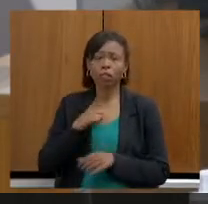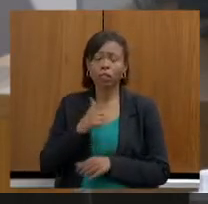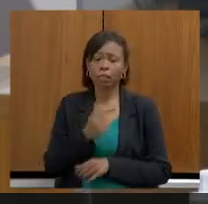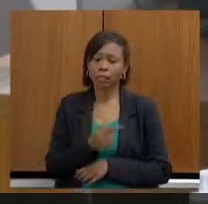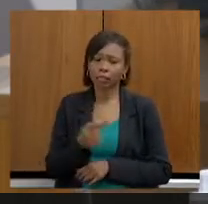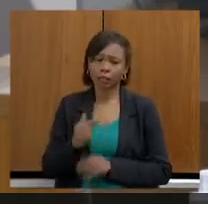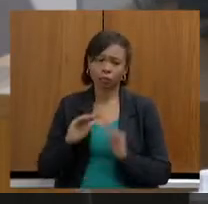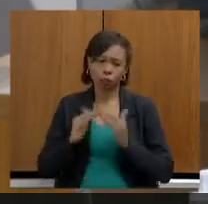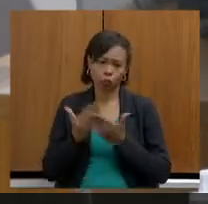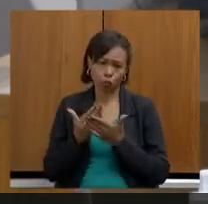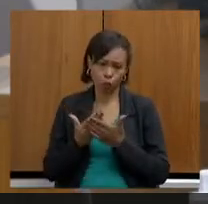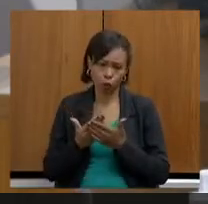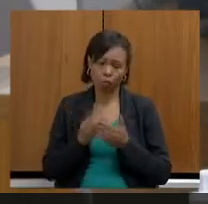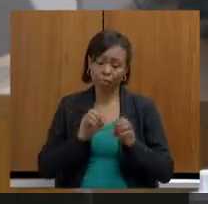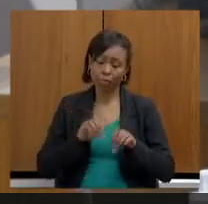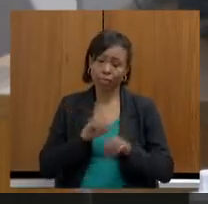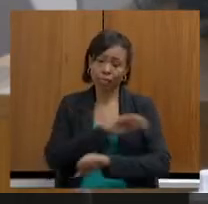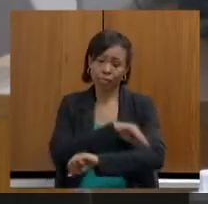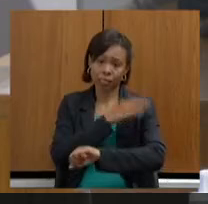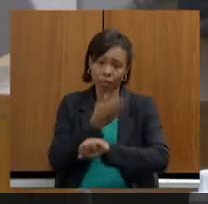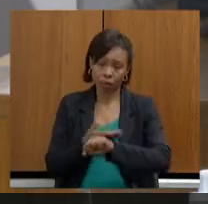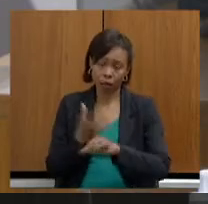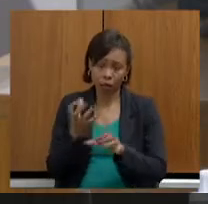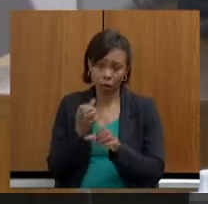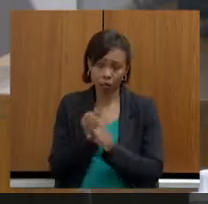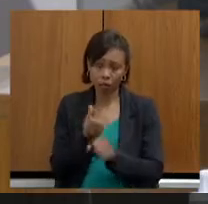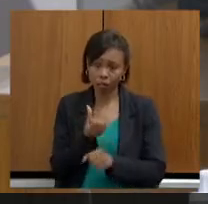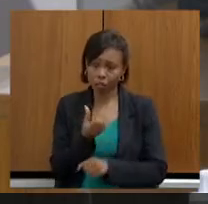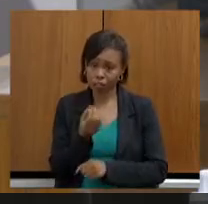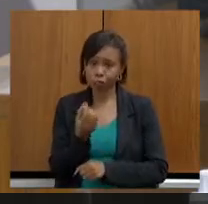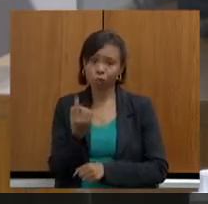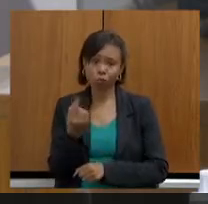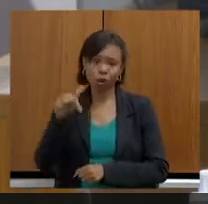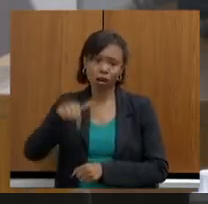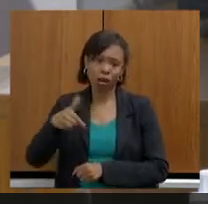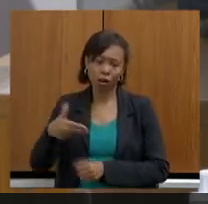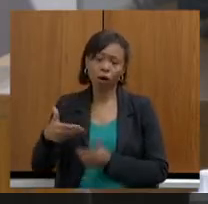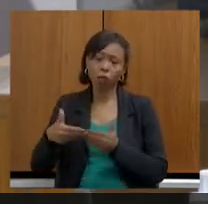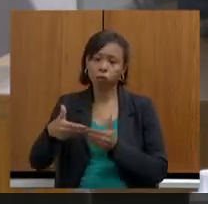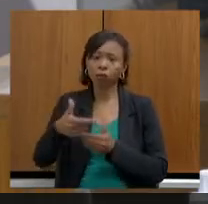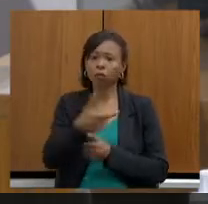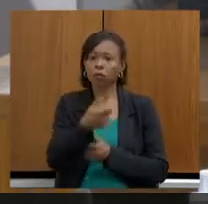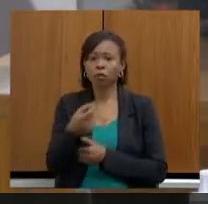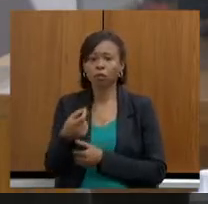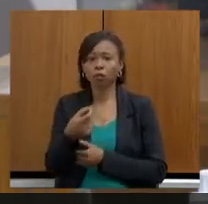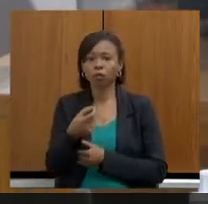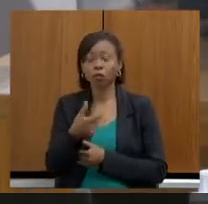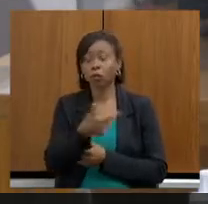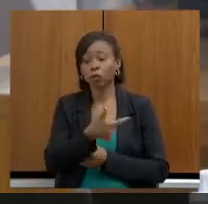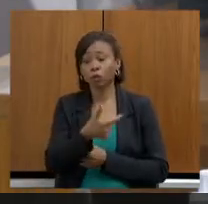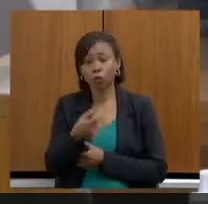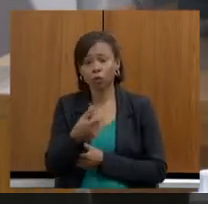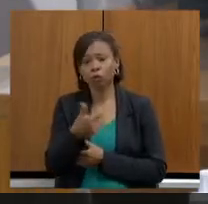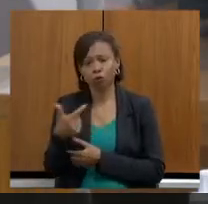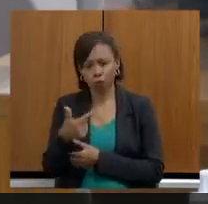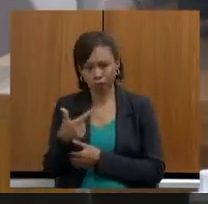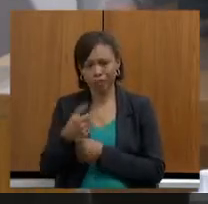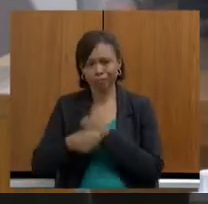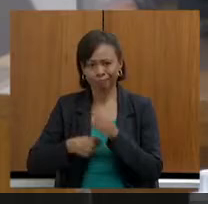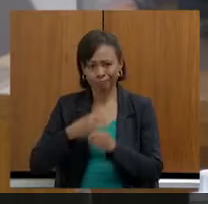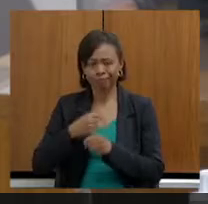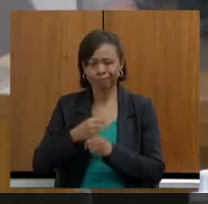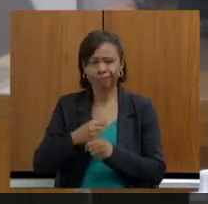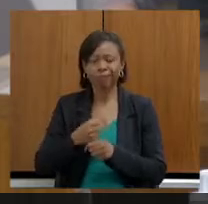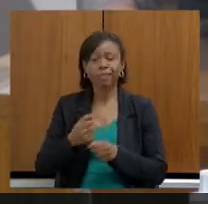escolas no ensino integral hoje são 600 e uma escolas previstas para 2022 12 mil Alunos